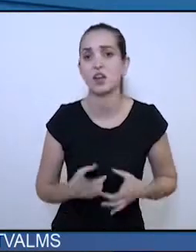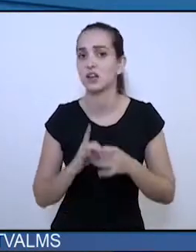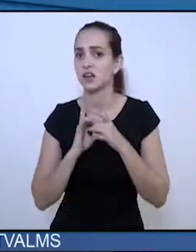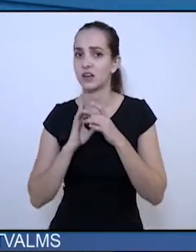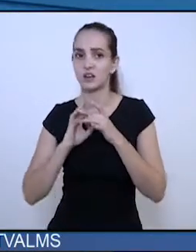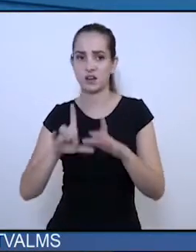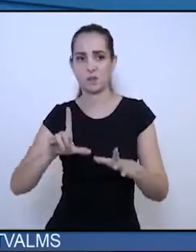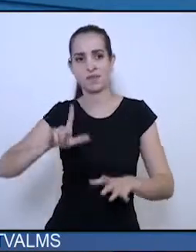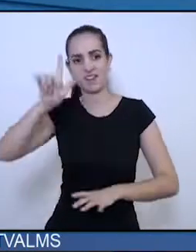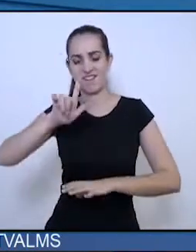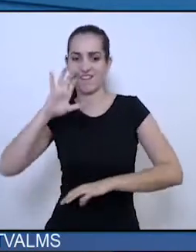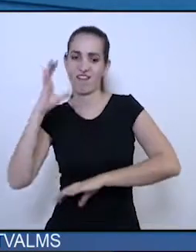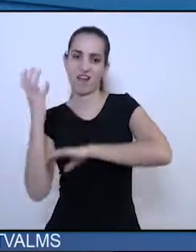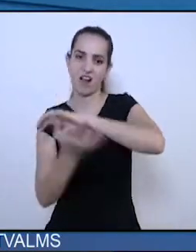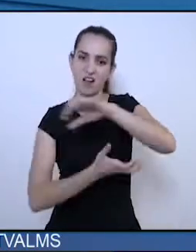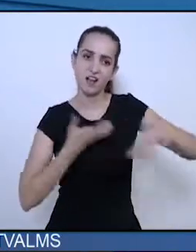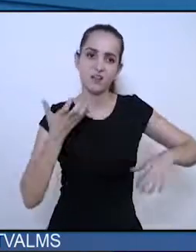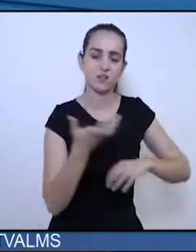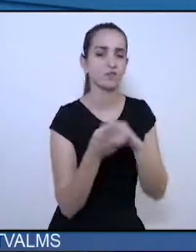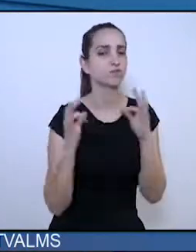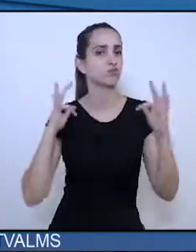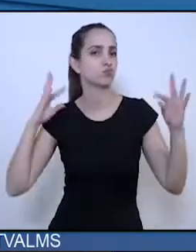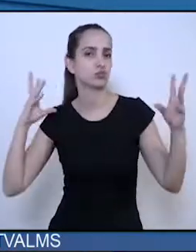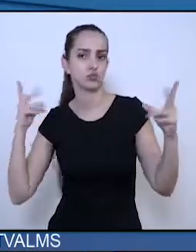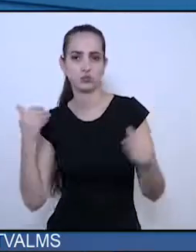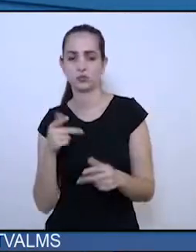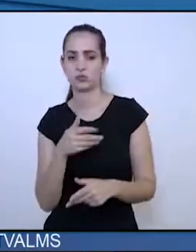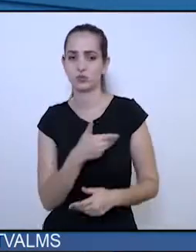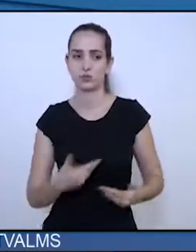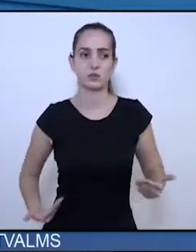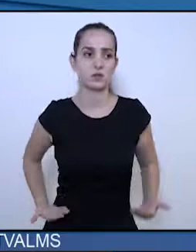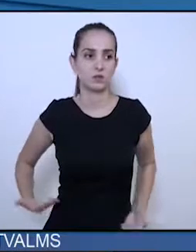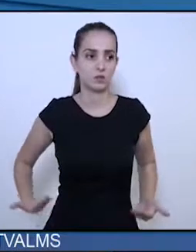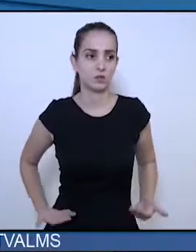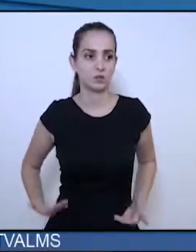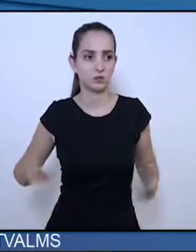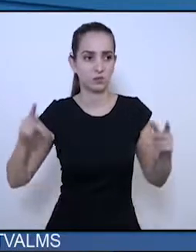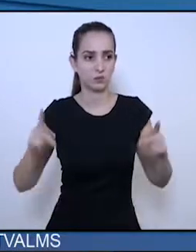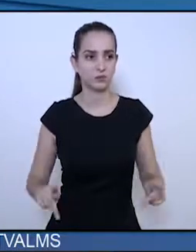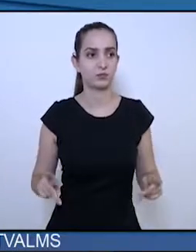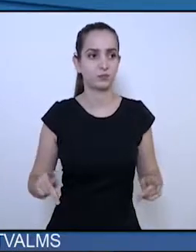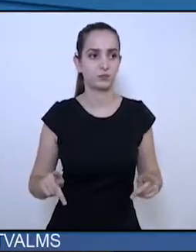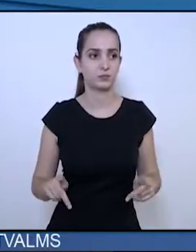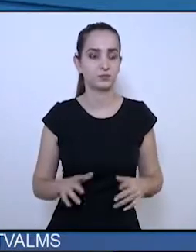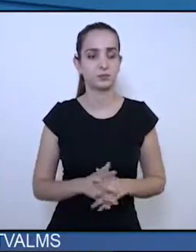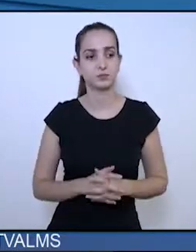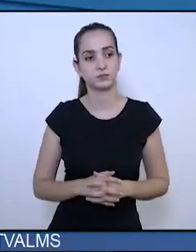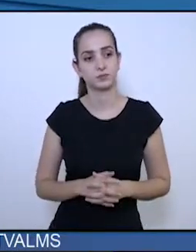de todos os segmentos dos servidores, greve,